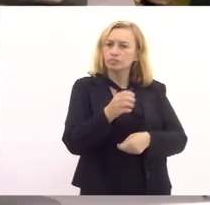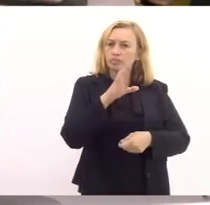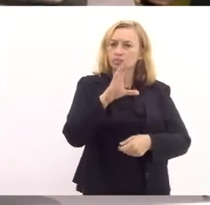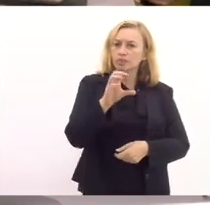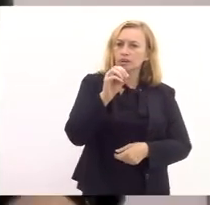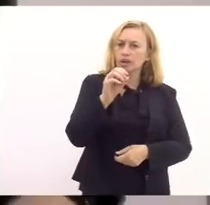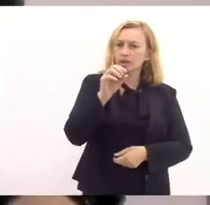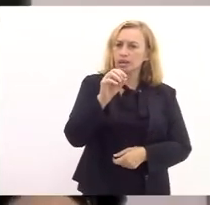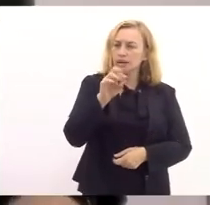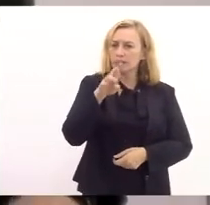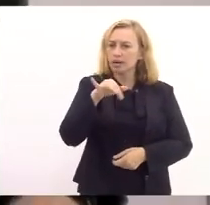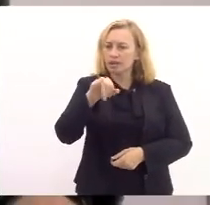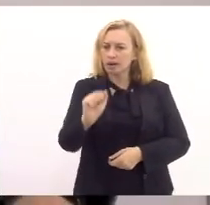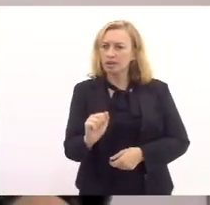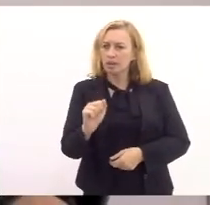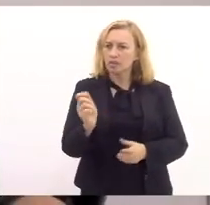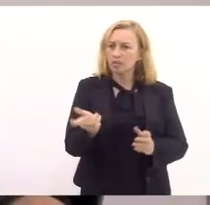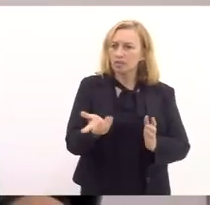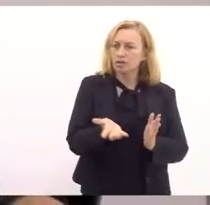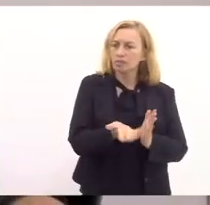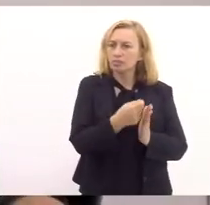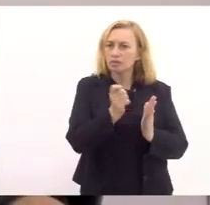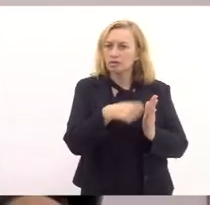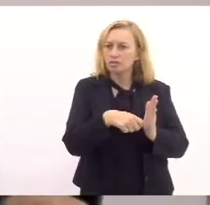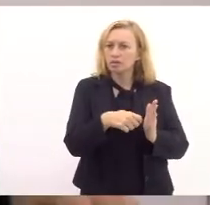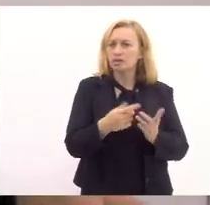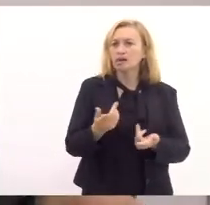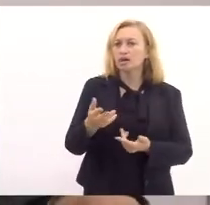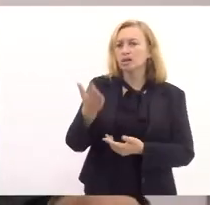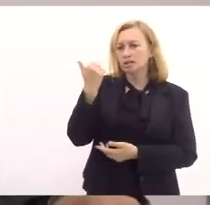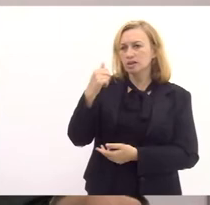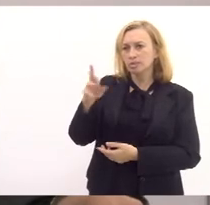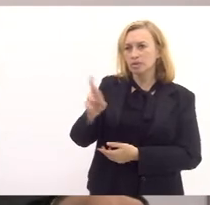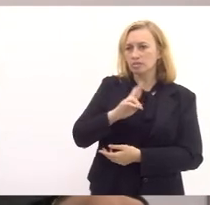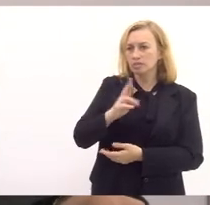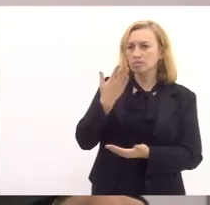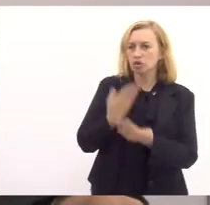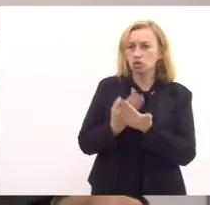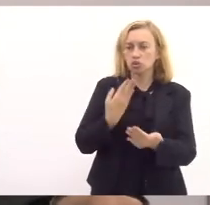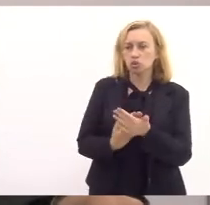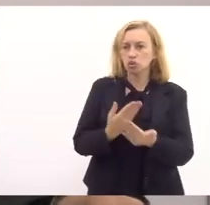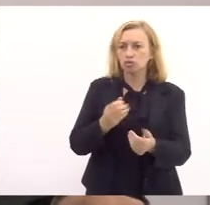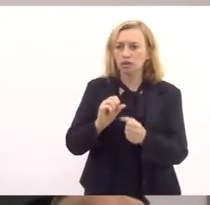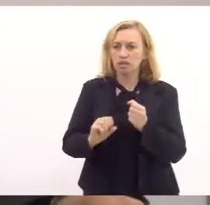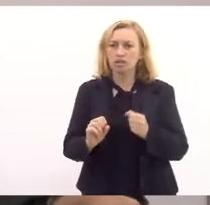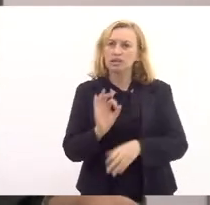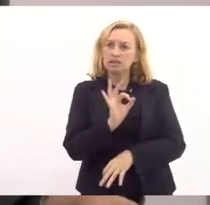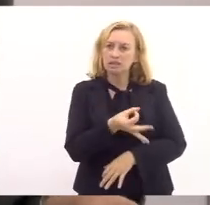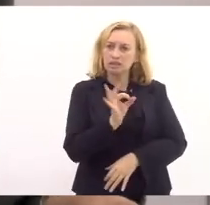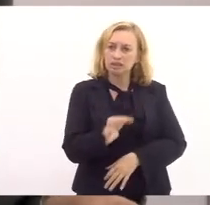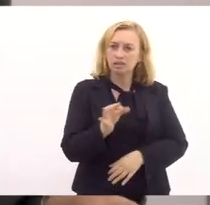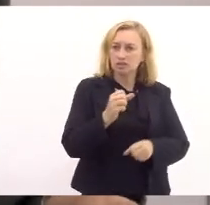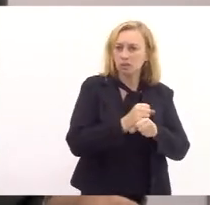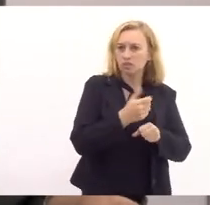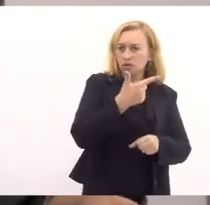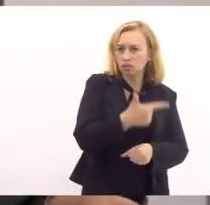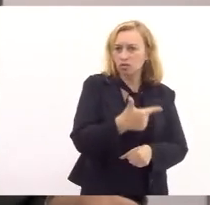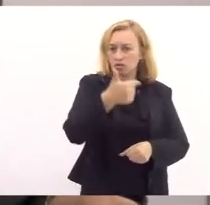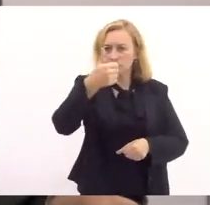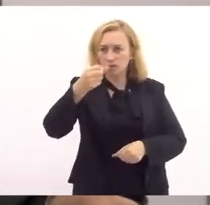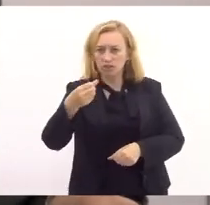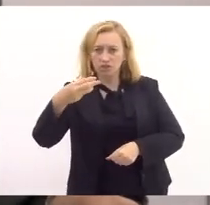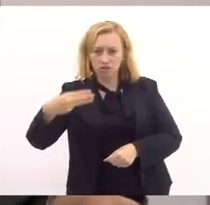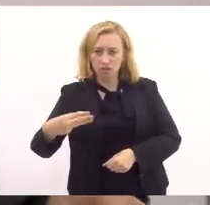Compensação. Sabe qual foi a resposta que veio no ofício? Estamos fazendo estudos, provavelmente em